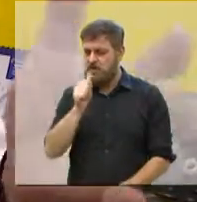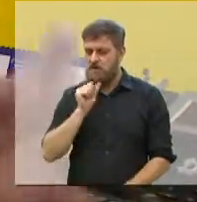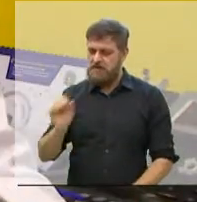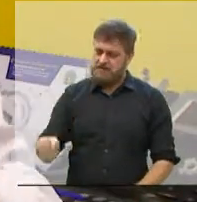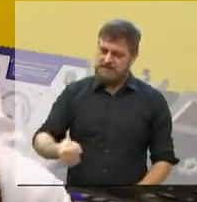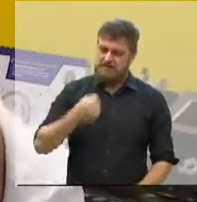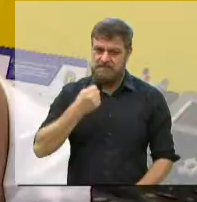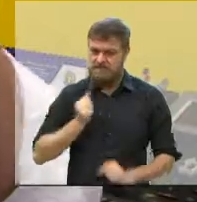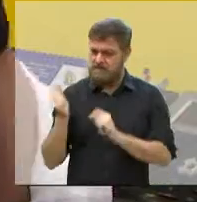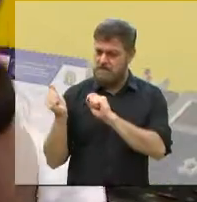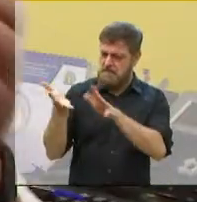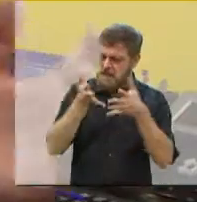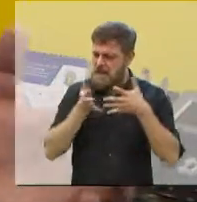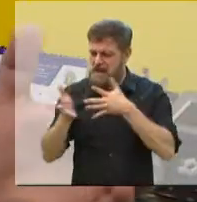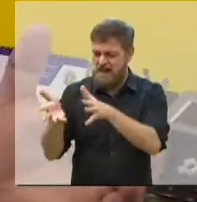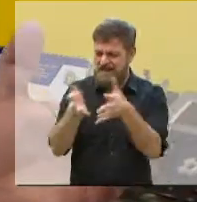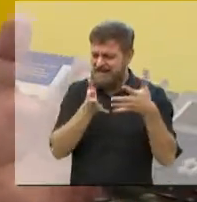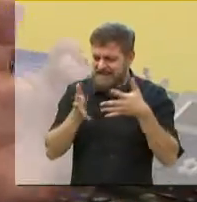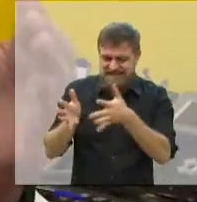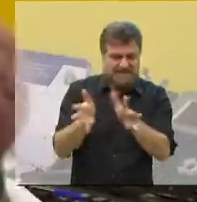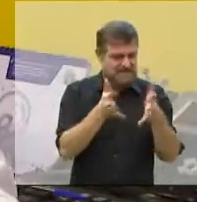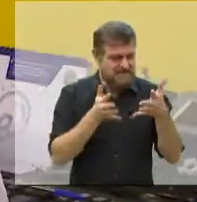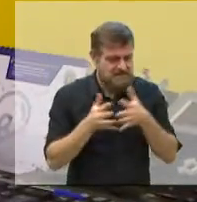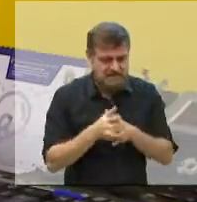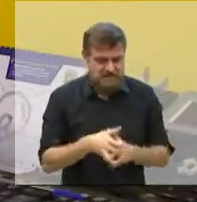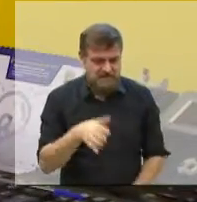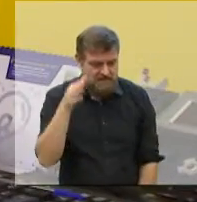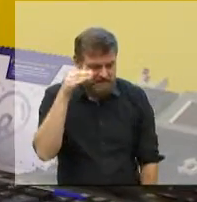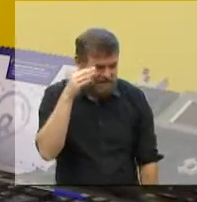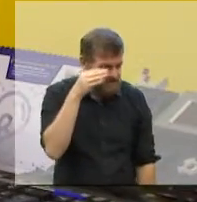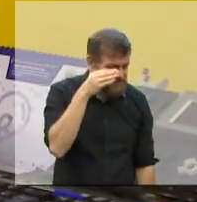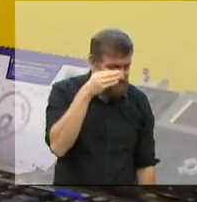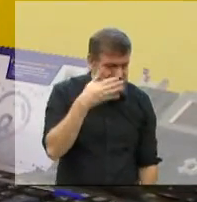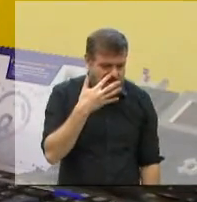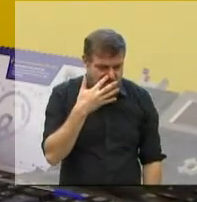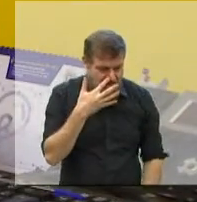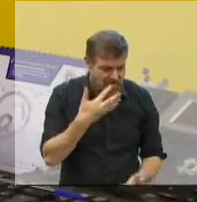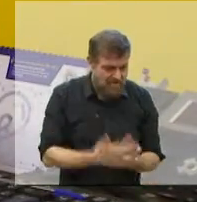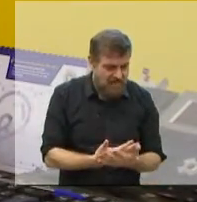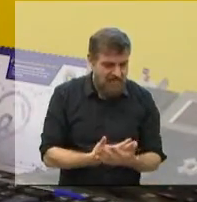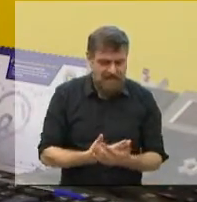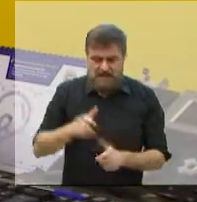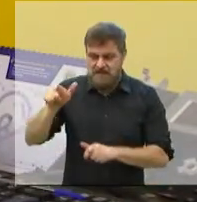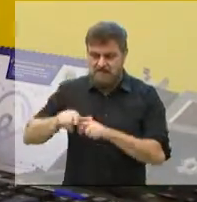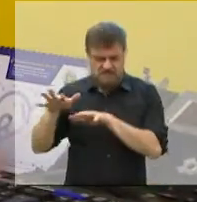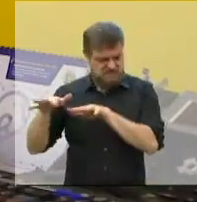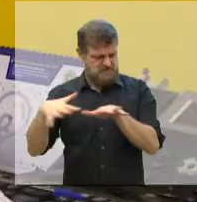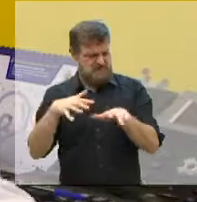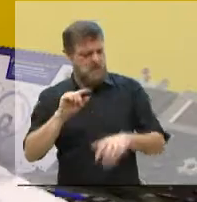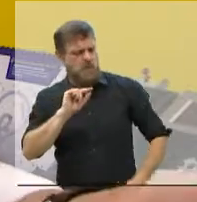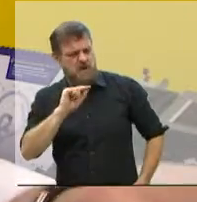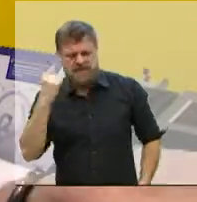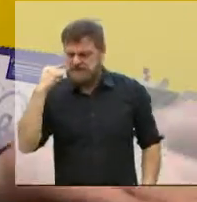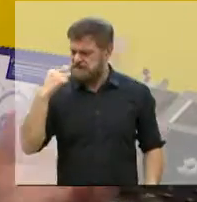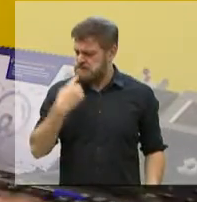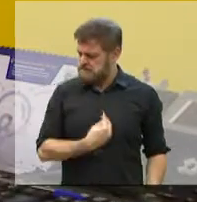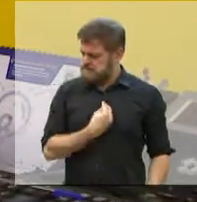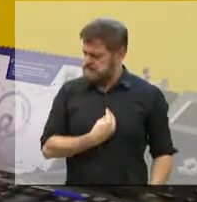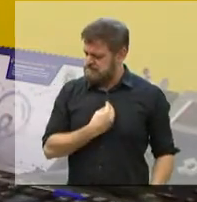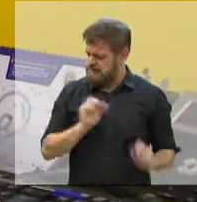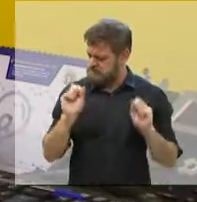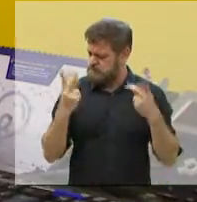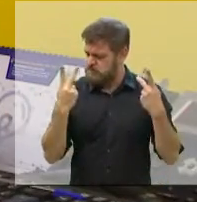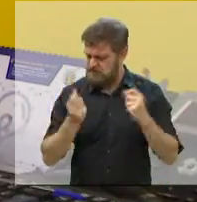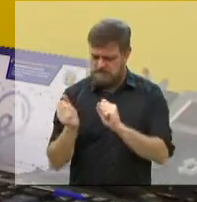comendo, e só em Libras e tal, e você começa a despertar a curiosidade dos ouvintes, mas o que esse surdo está fazendo